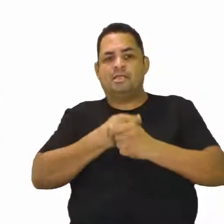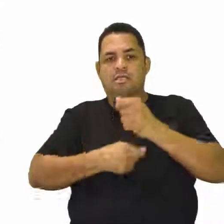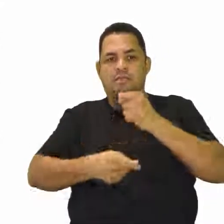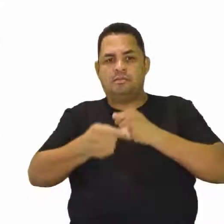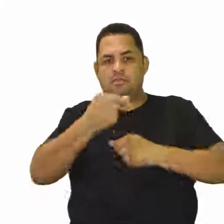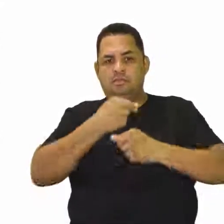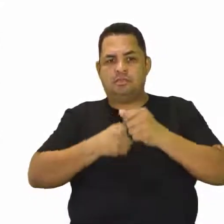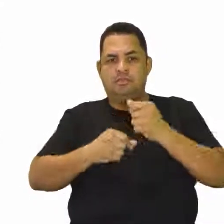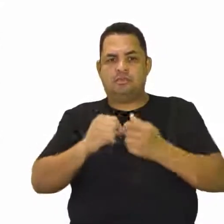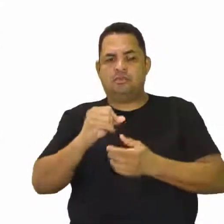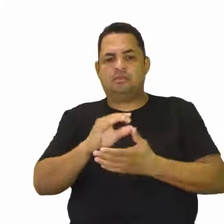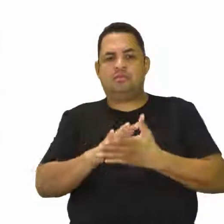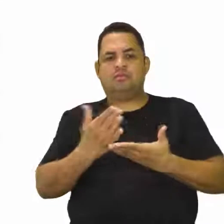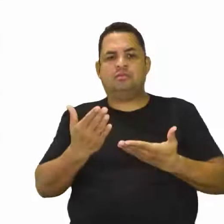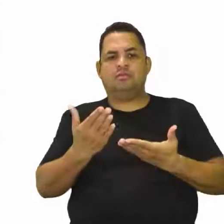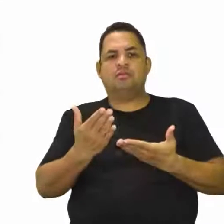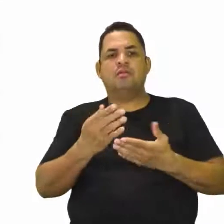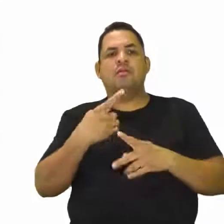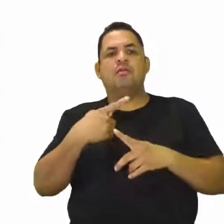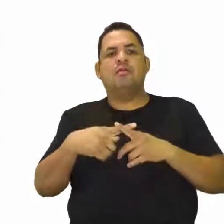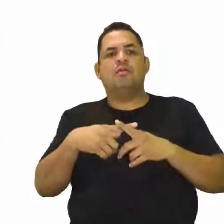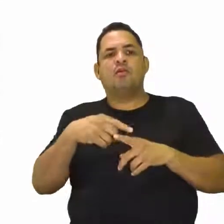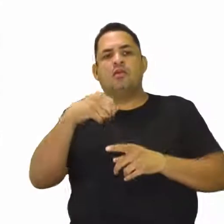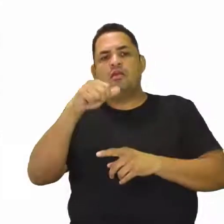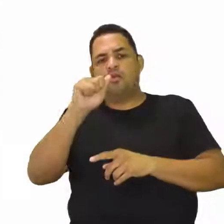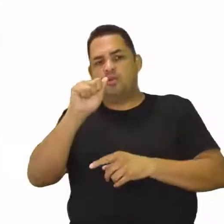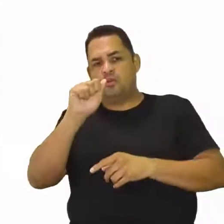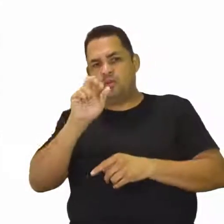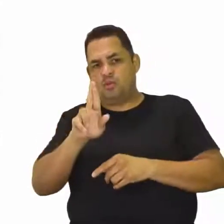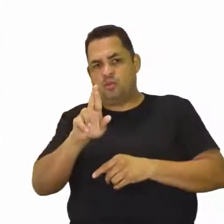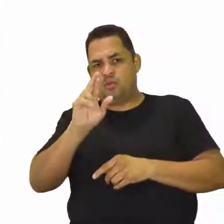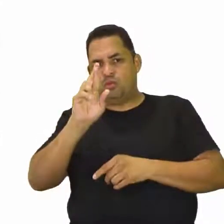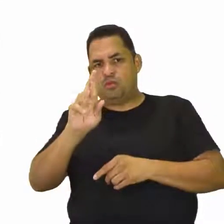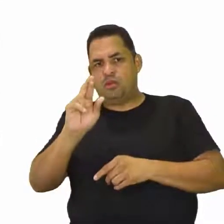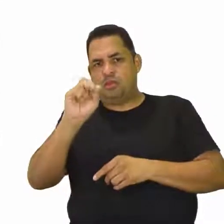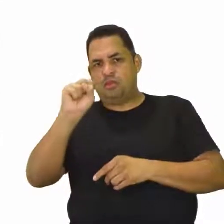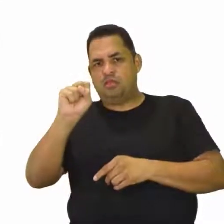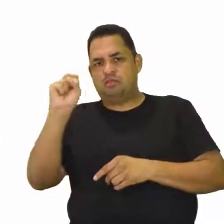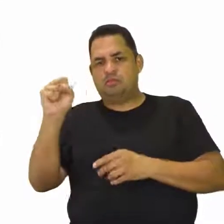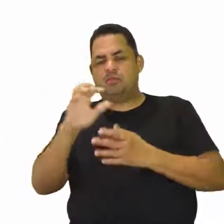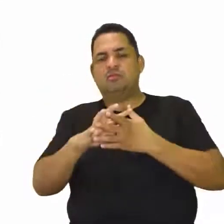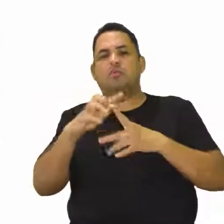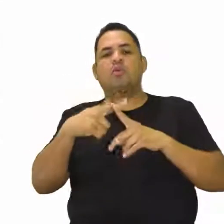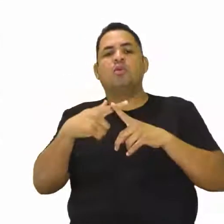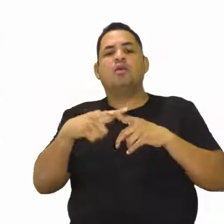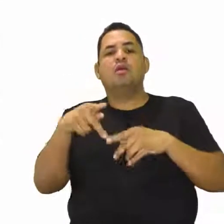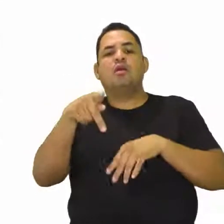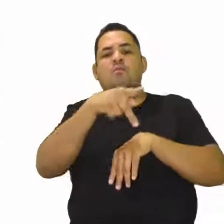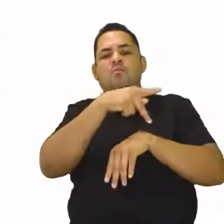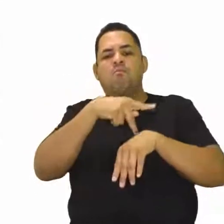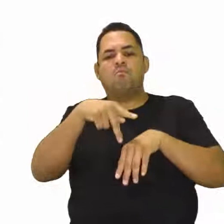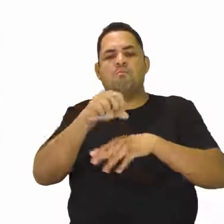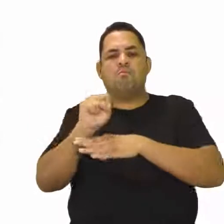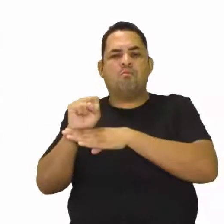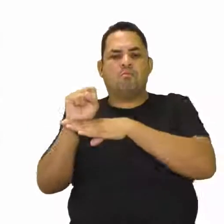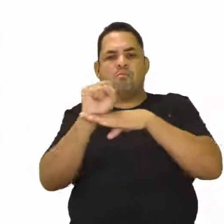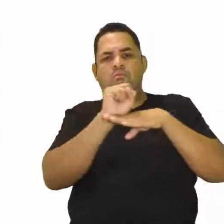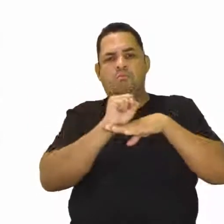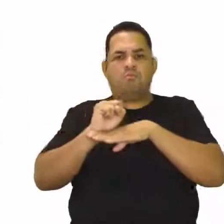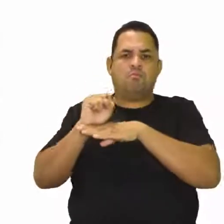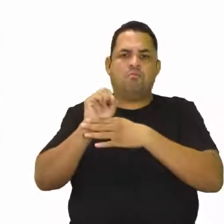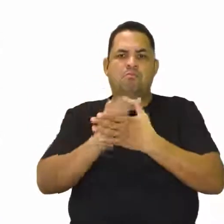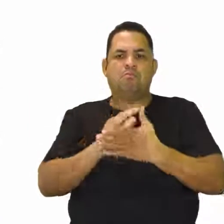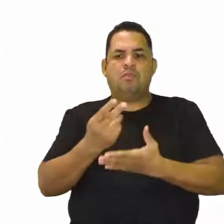capitalistas. Por quê? A União Soviética era um país socialista desde